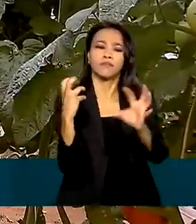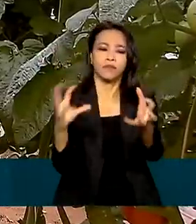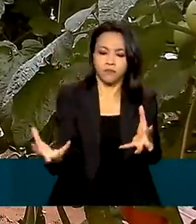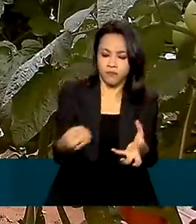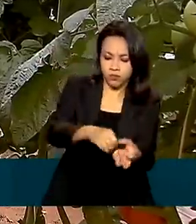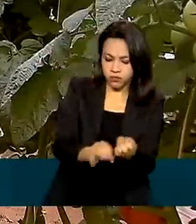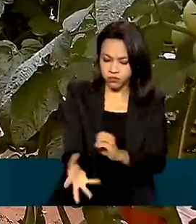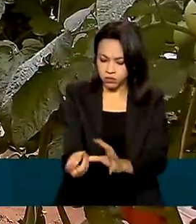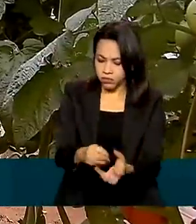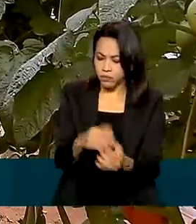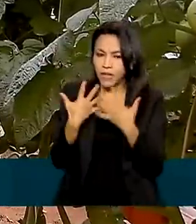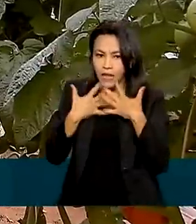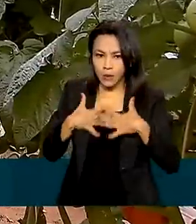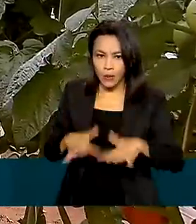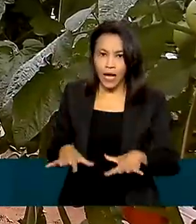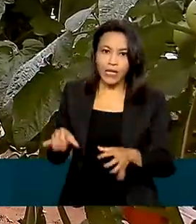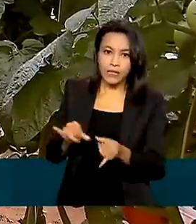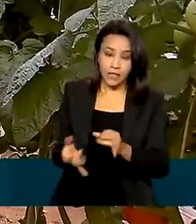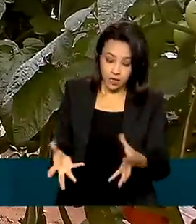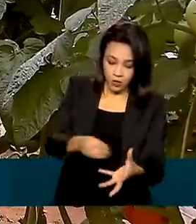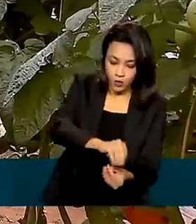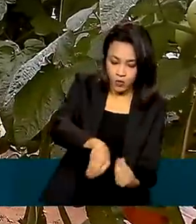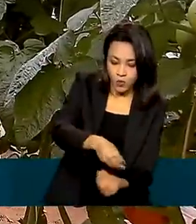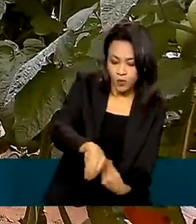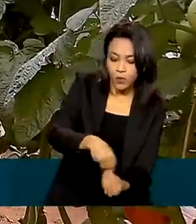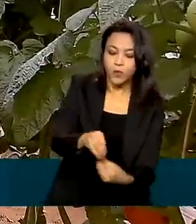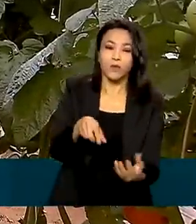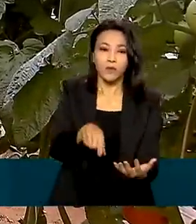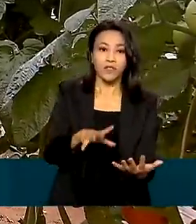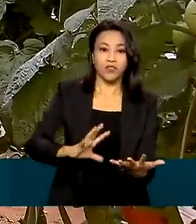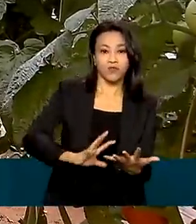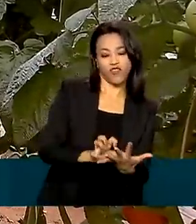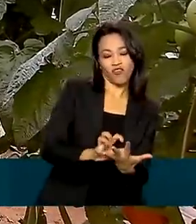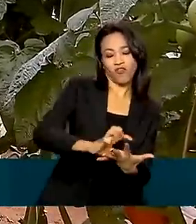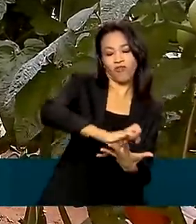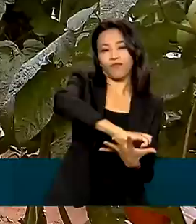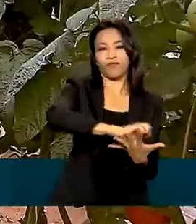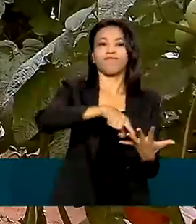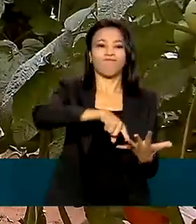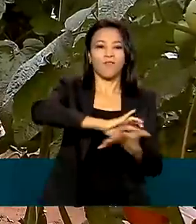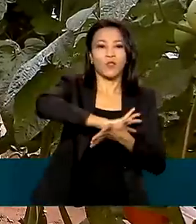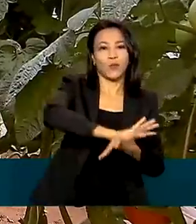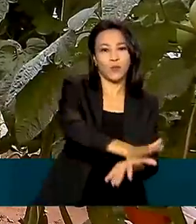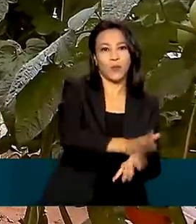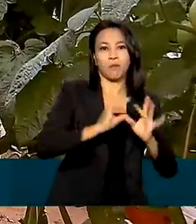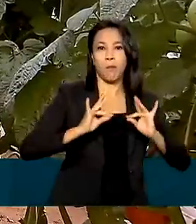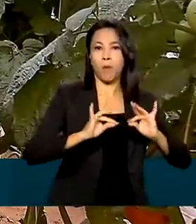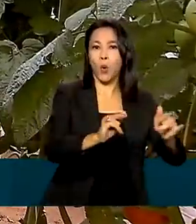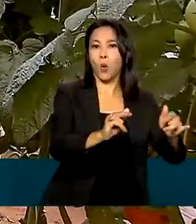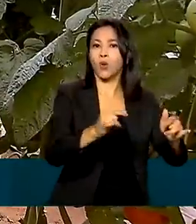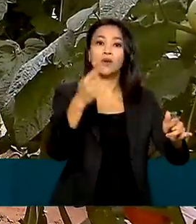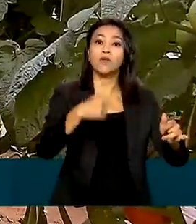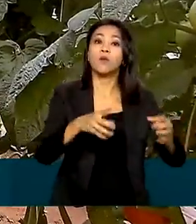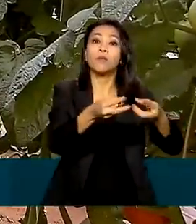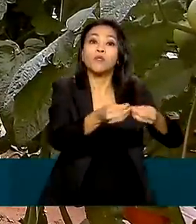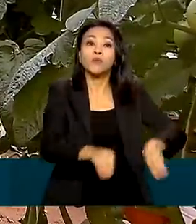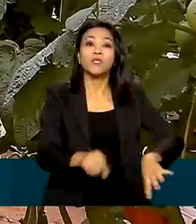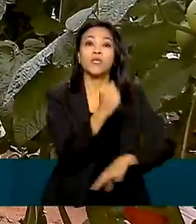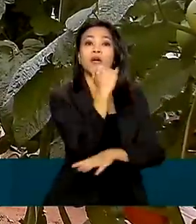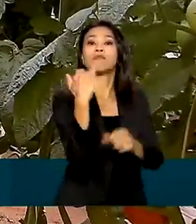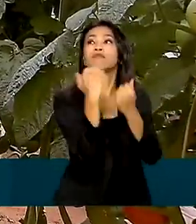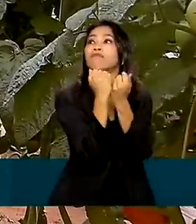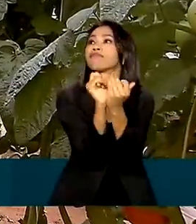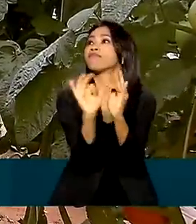químicos naturais ou fungos e bactérias. Eles ajudam a eliminar as doenças e pragas da lavoura sem agredir o meio ambiente.